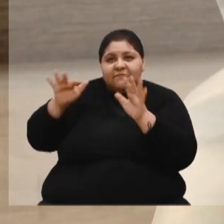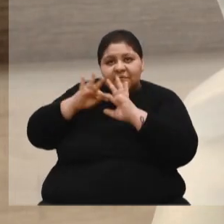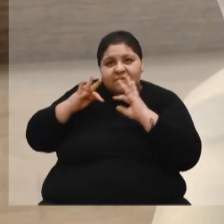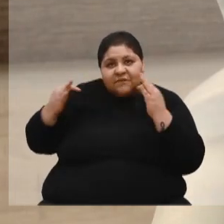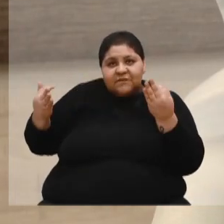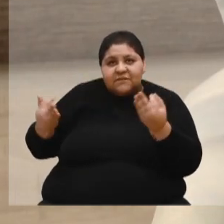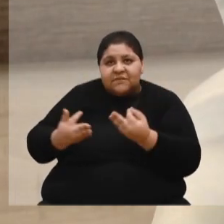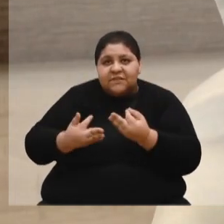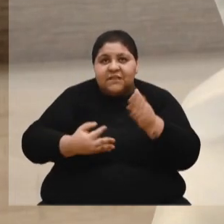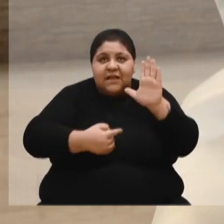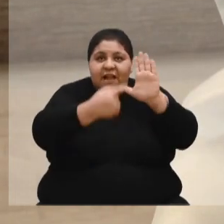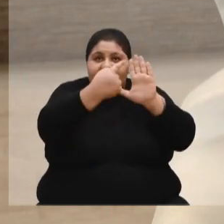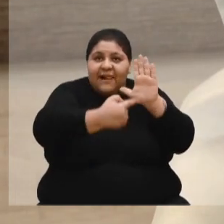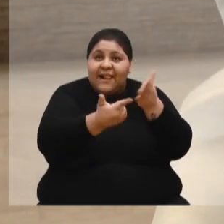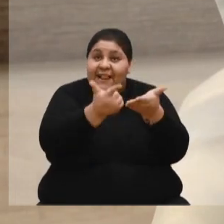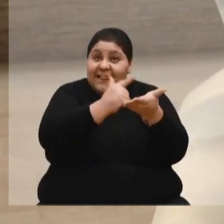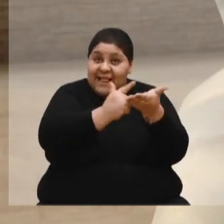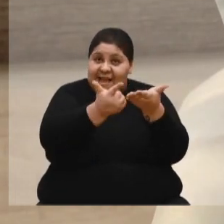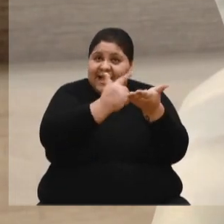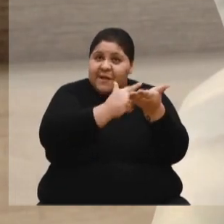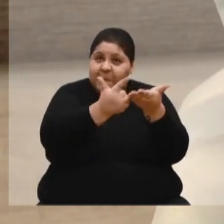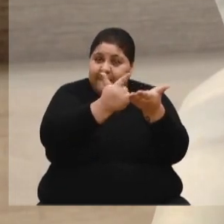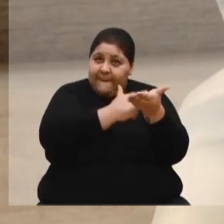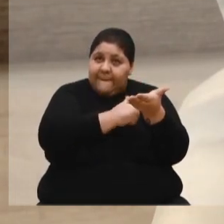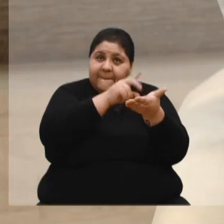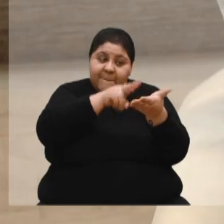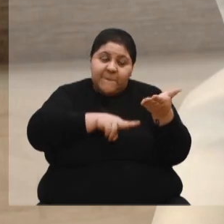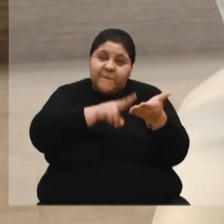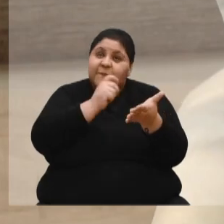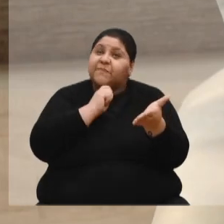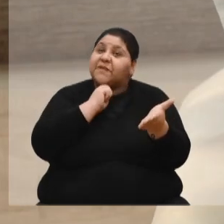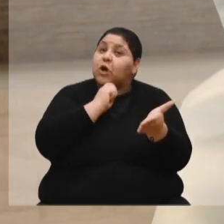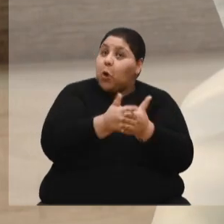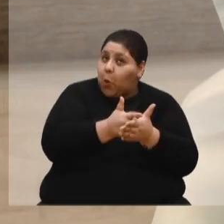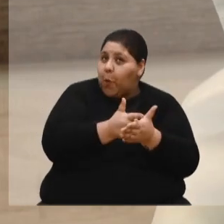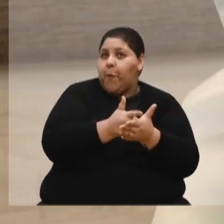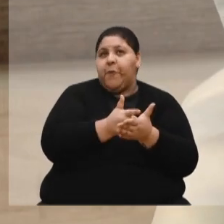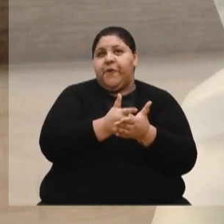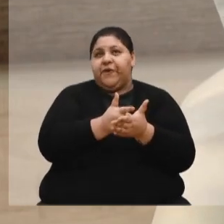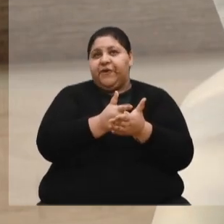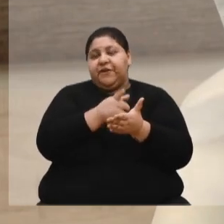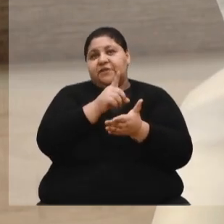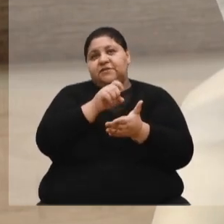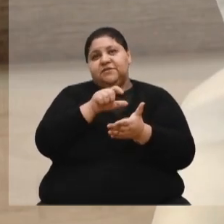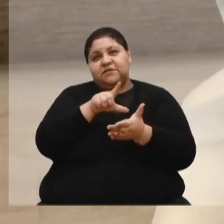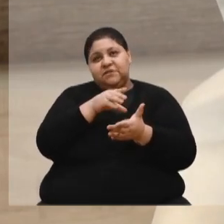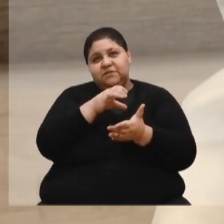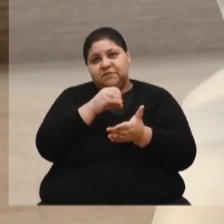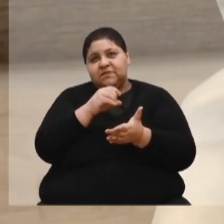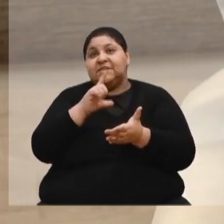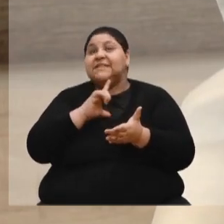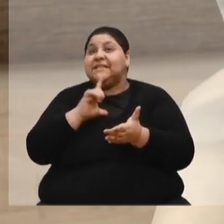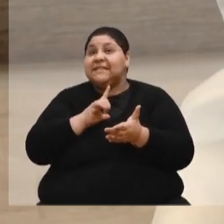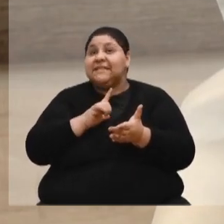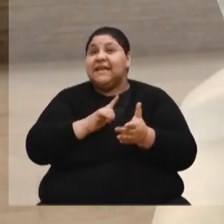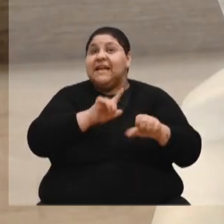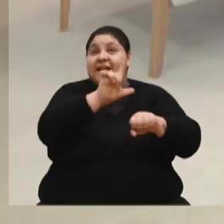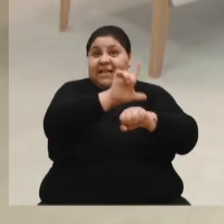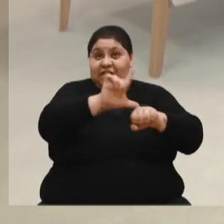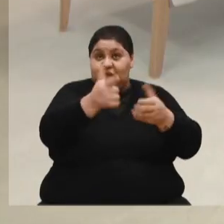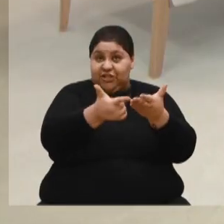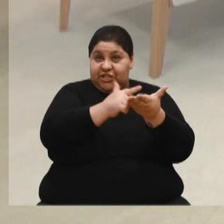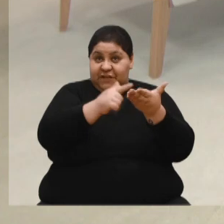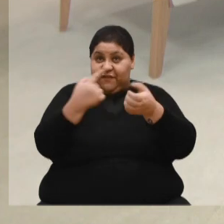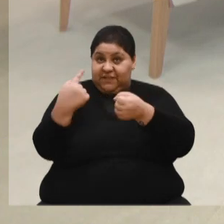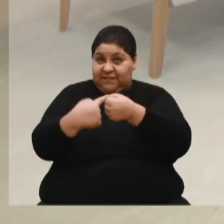famílias lerem essa obra, né? Adquirirem, comprarem. O Délcio já vai dizer que tem nas livrarias da cidade, é isso,